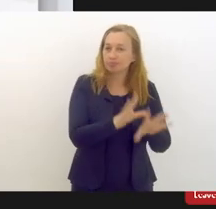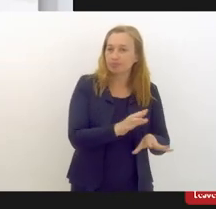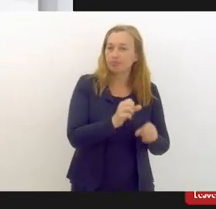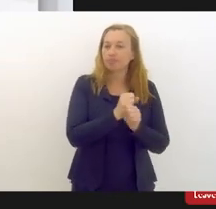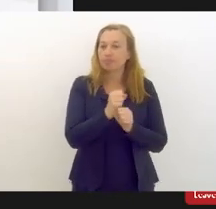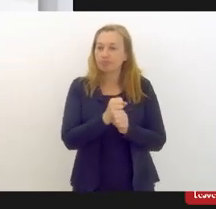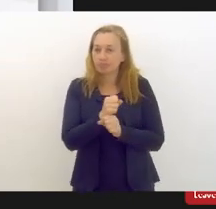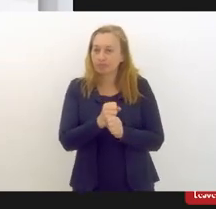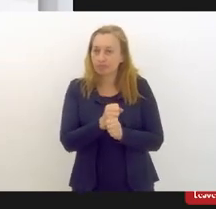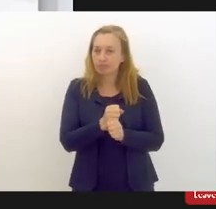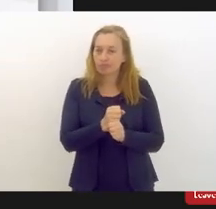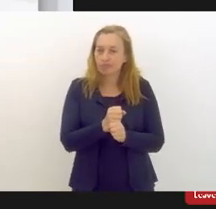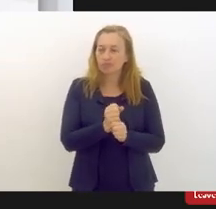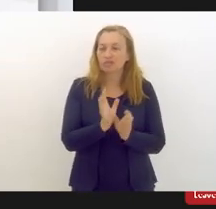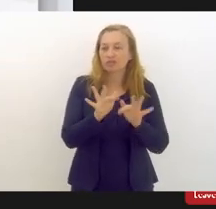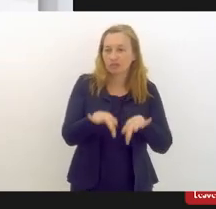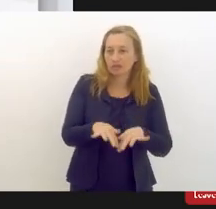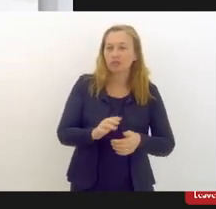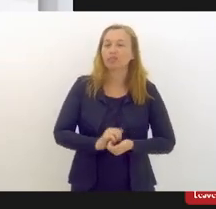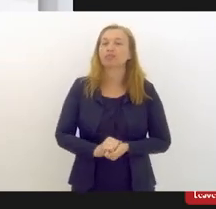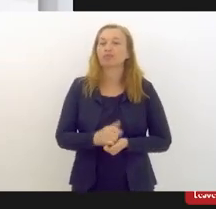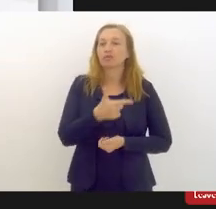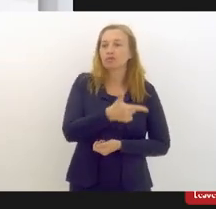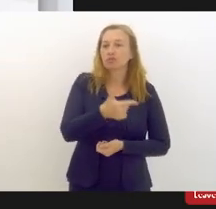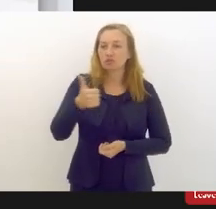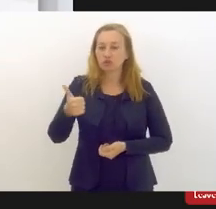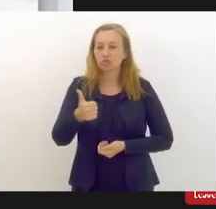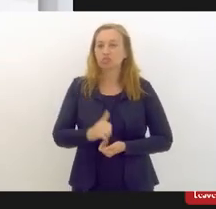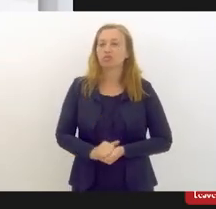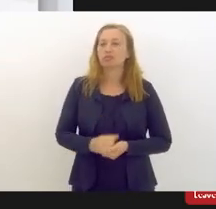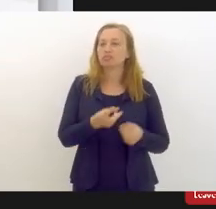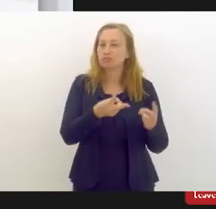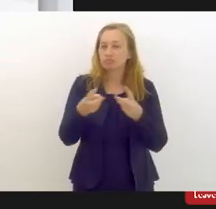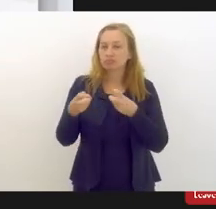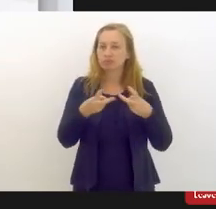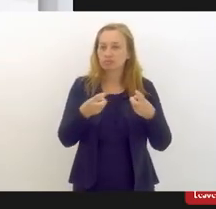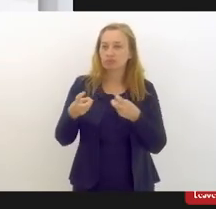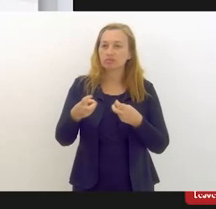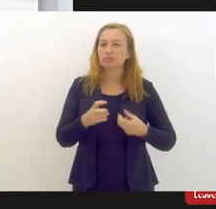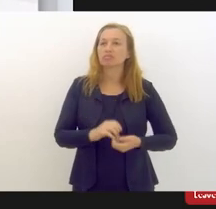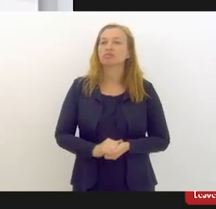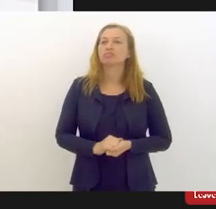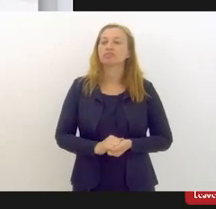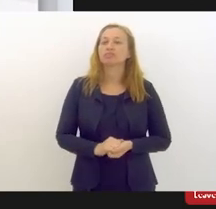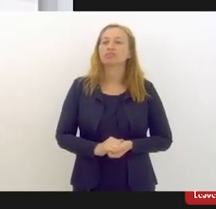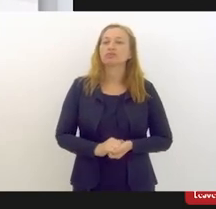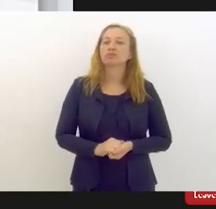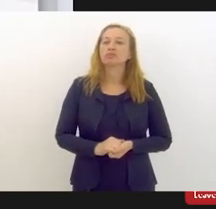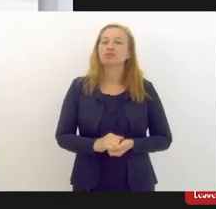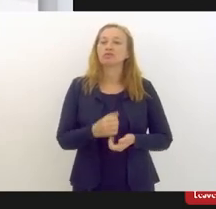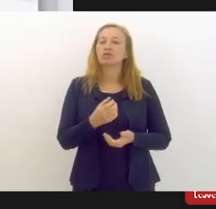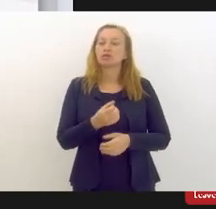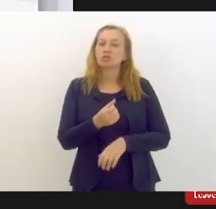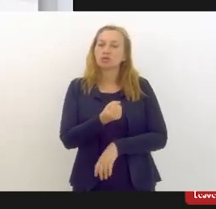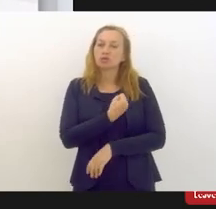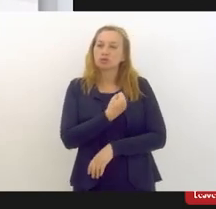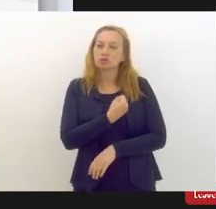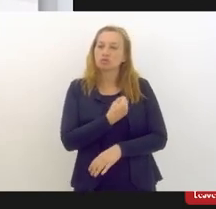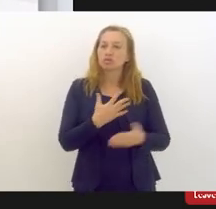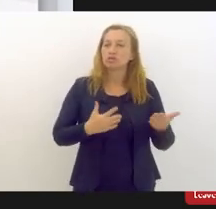ensino médio em 2021. E se a gente observa aí a taxa de aprovação, tirando em torno